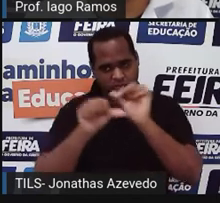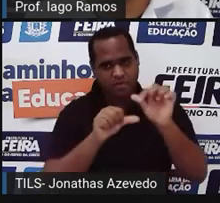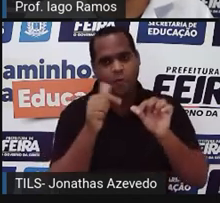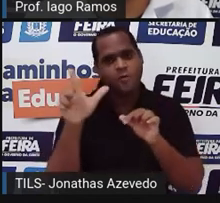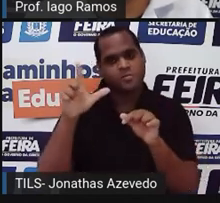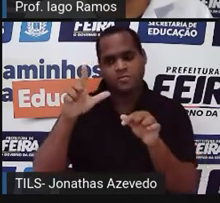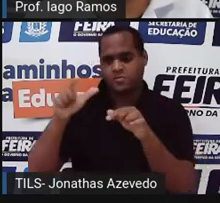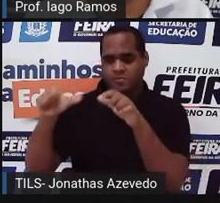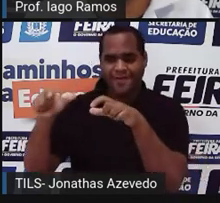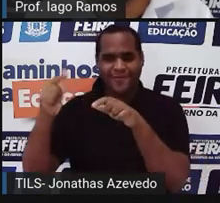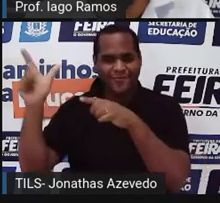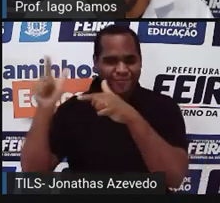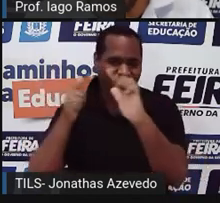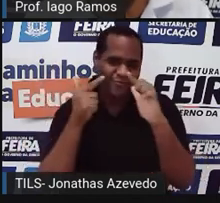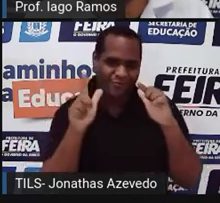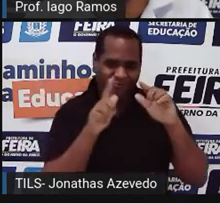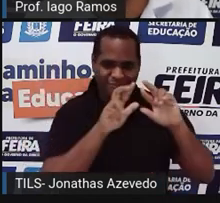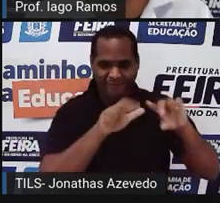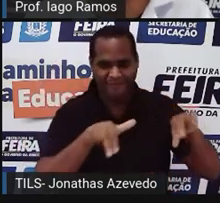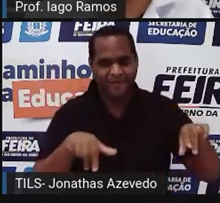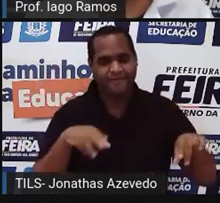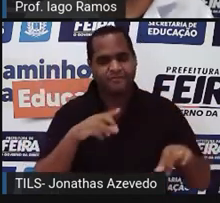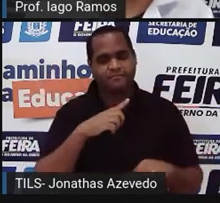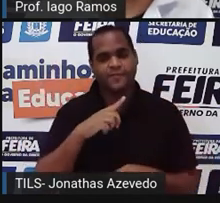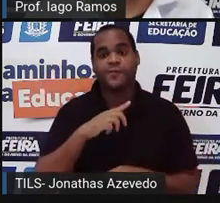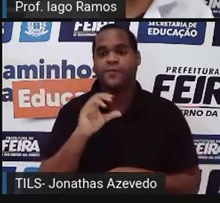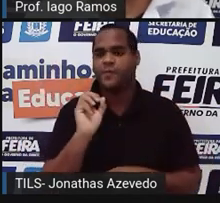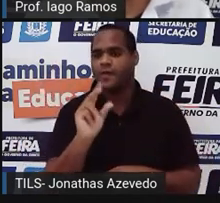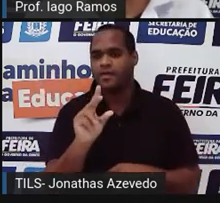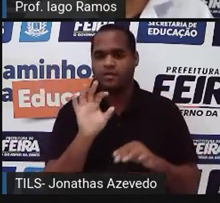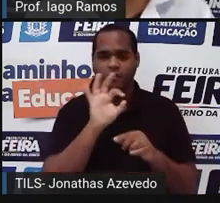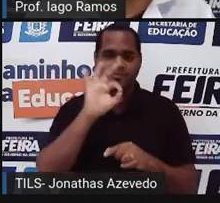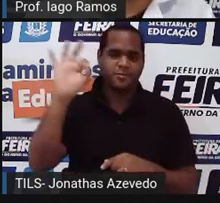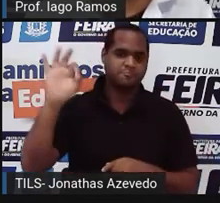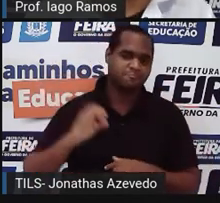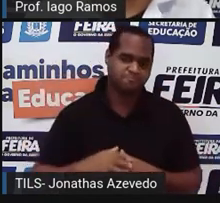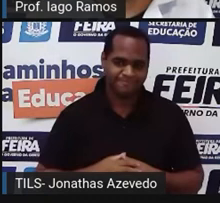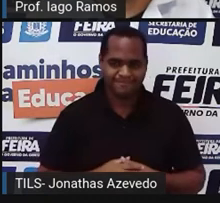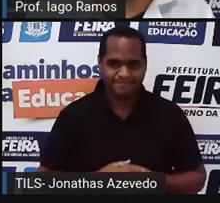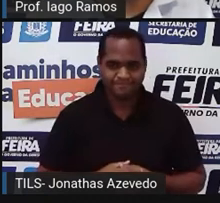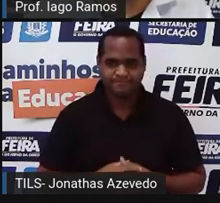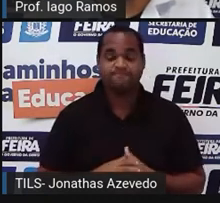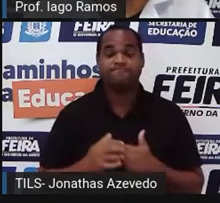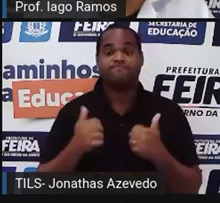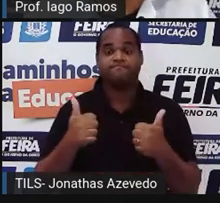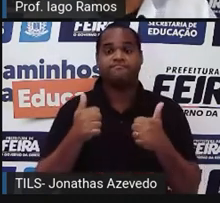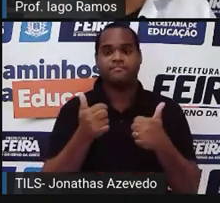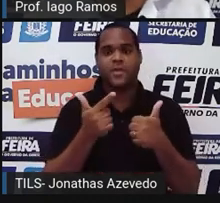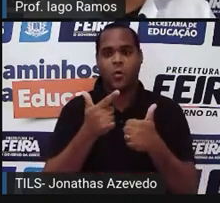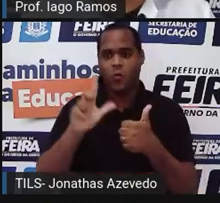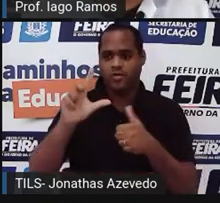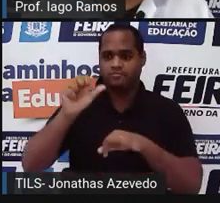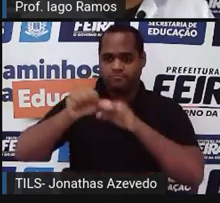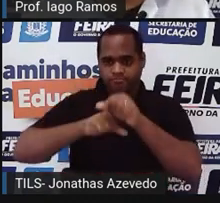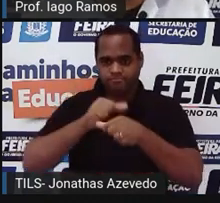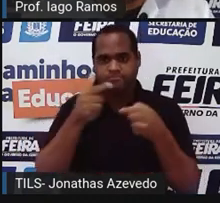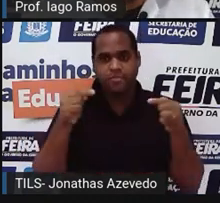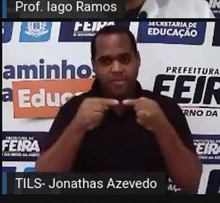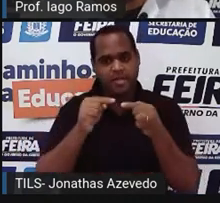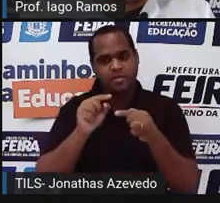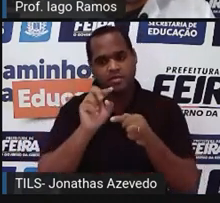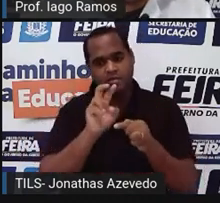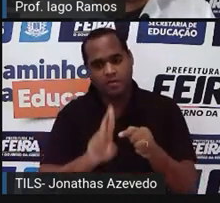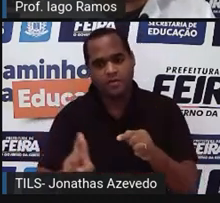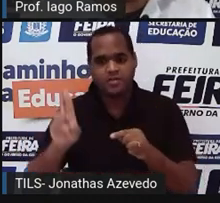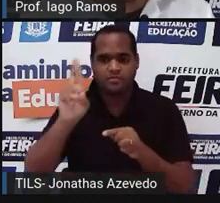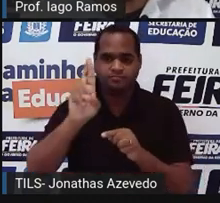lugar. Certo? Beleza? Ótimo. A outra transformação é chamada de